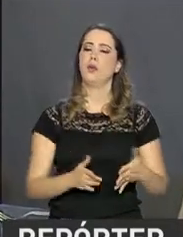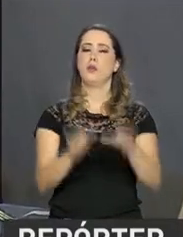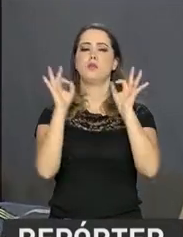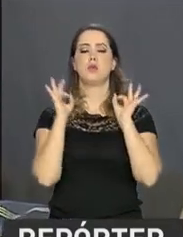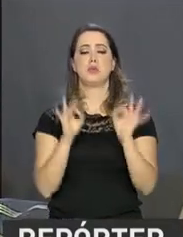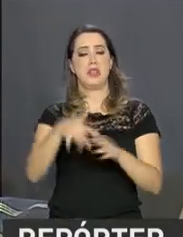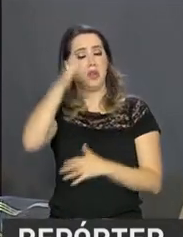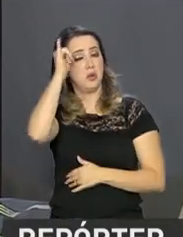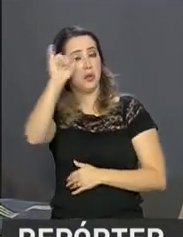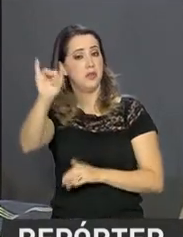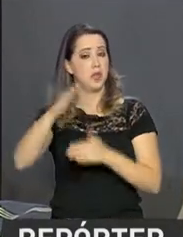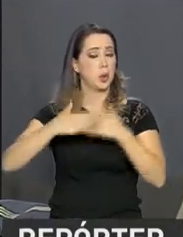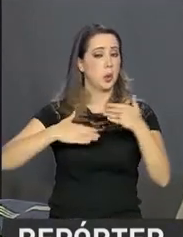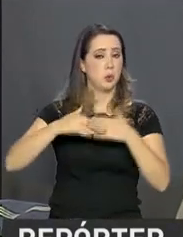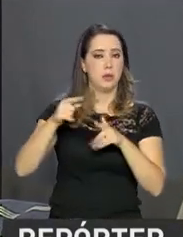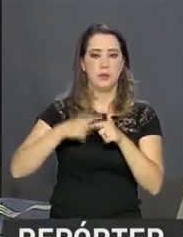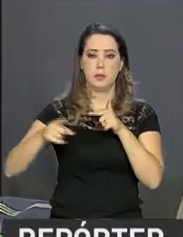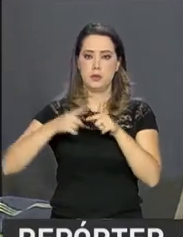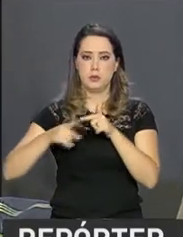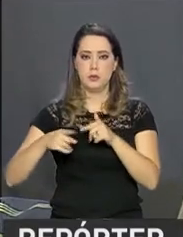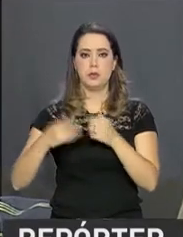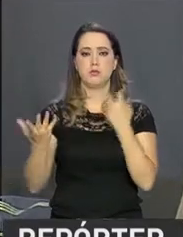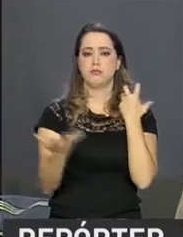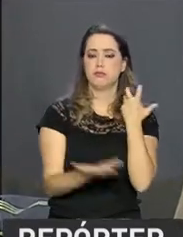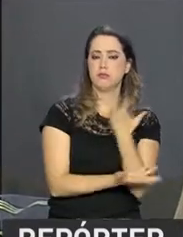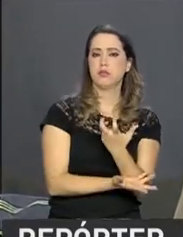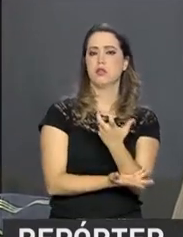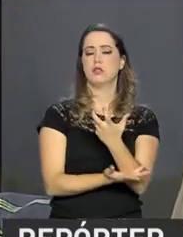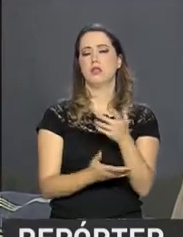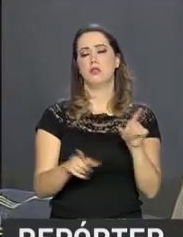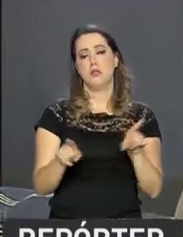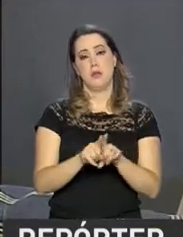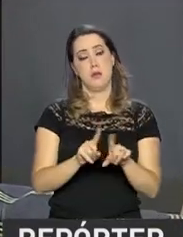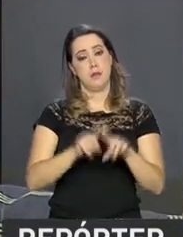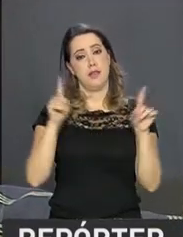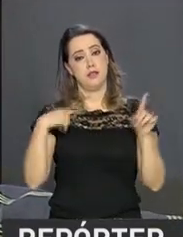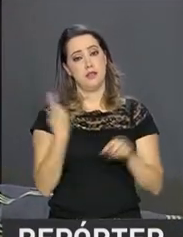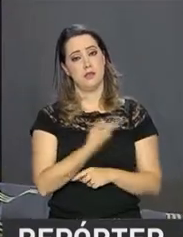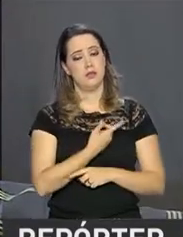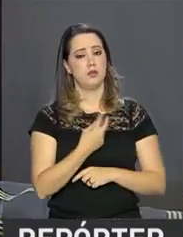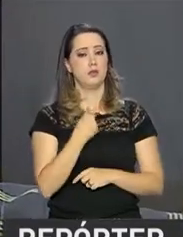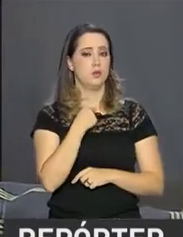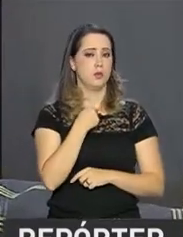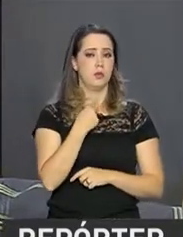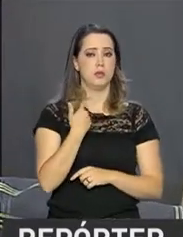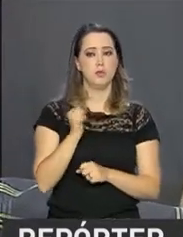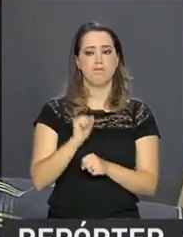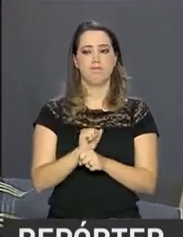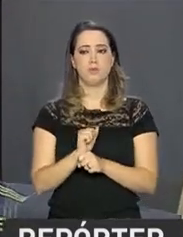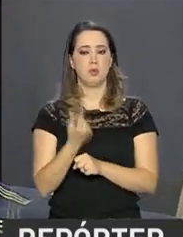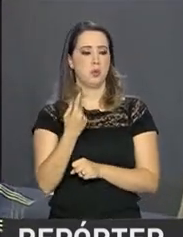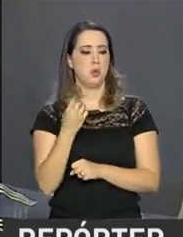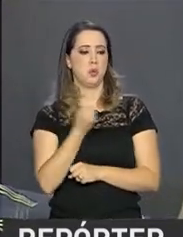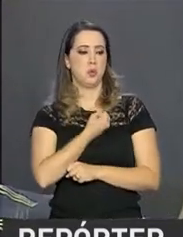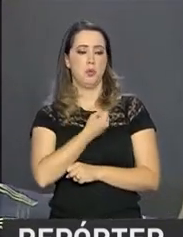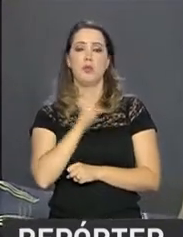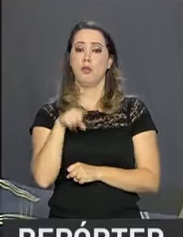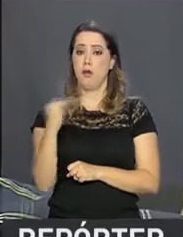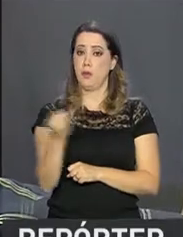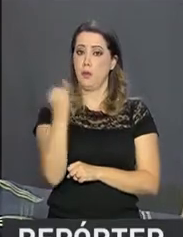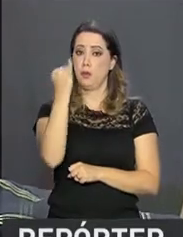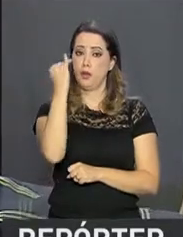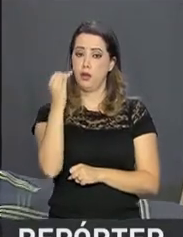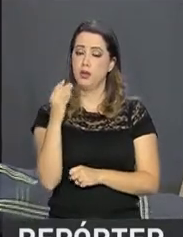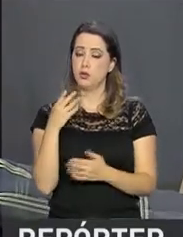crime é o desmatamento não autorizado ao desmatamento ilegal mas nós não vamos nos conformar com esse número apesar de serem números